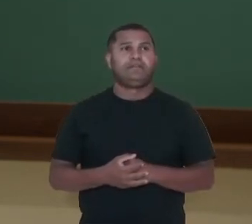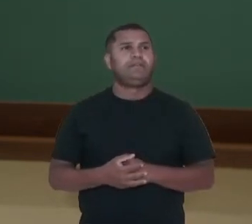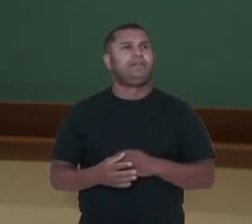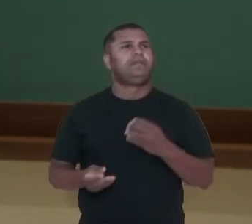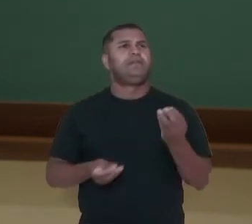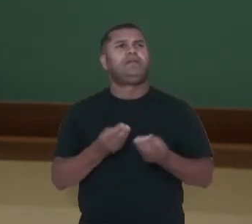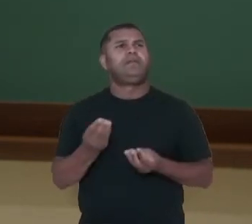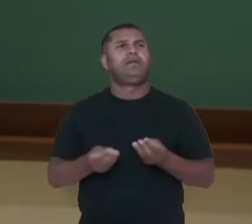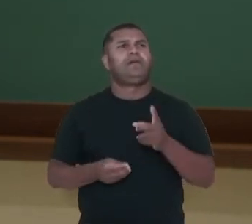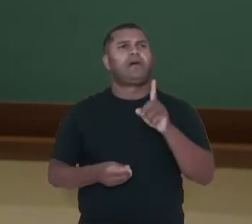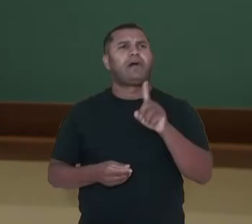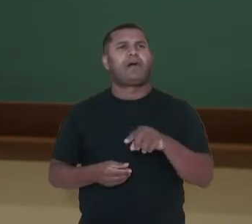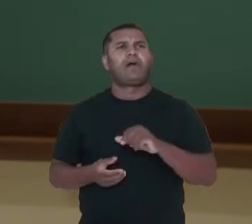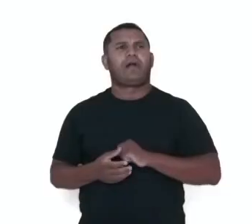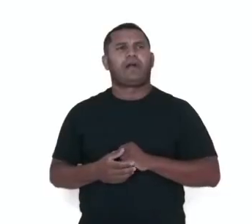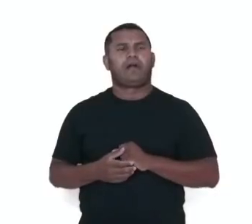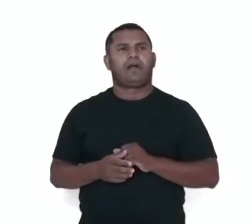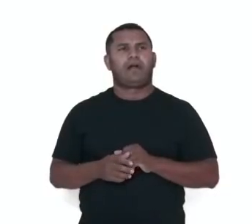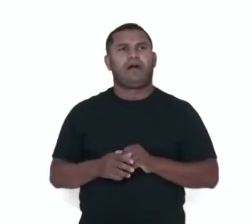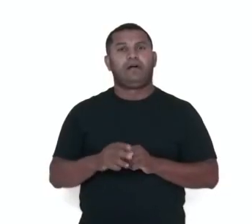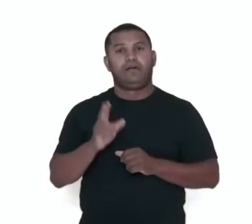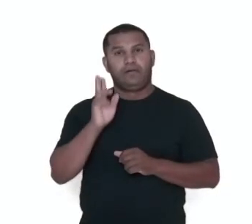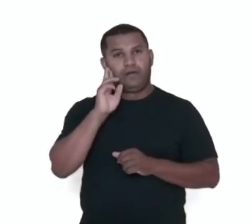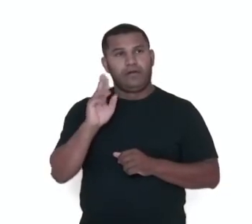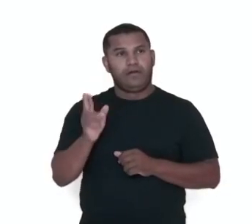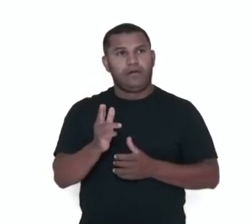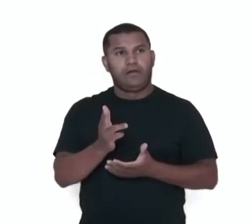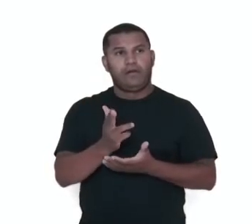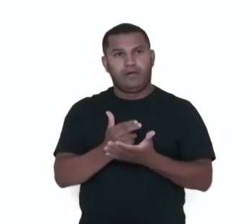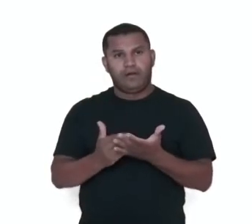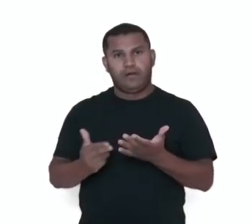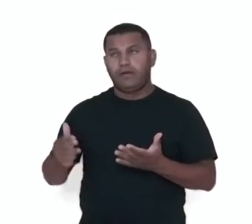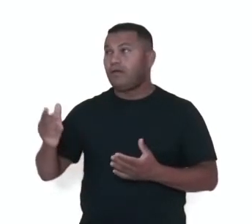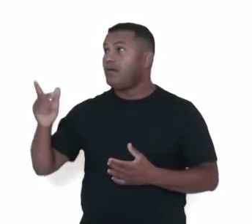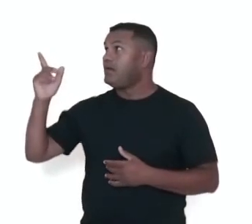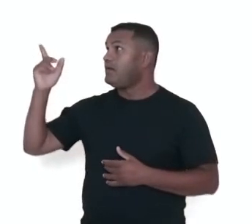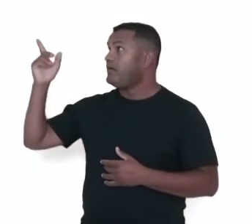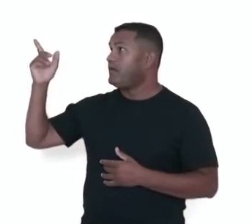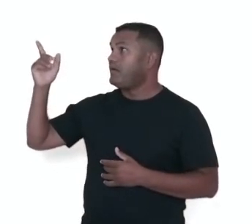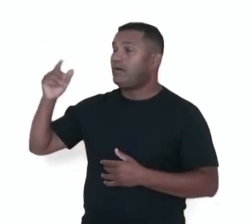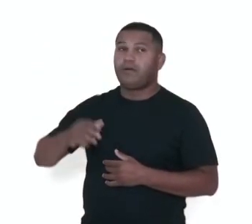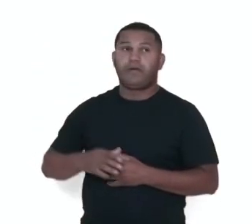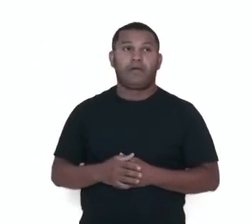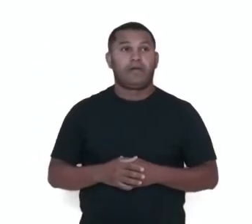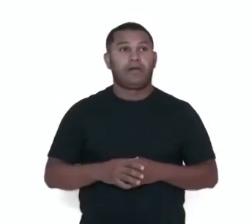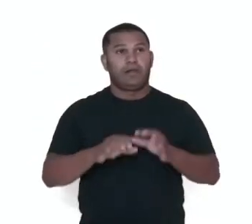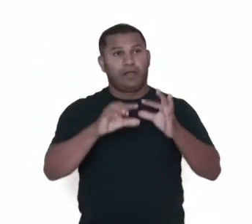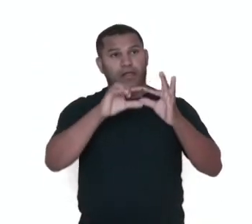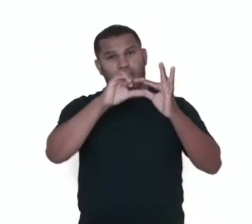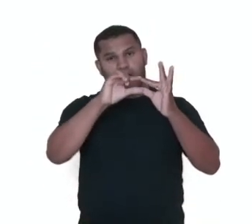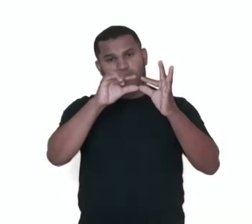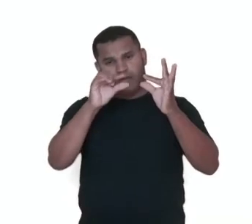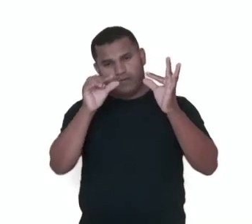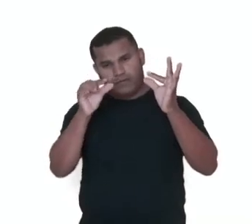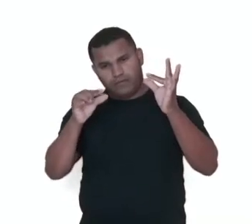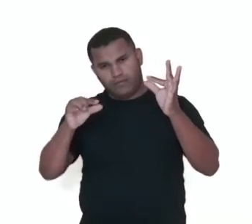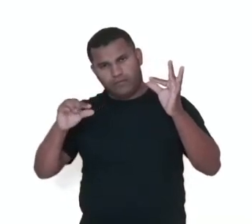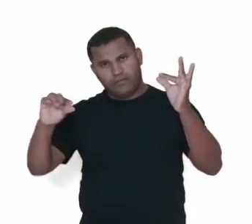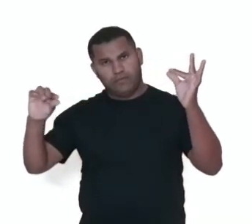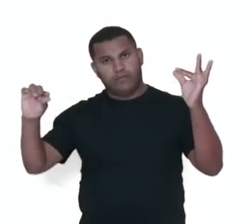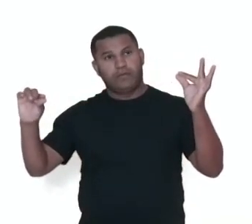é o corpo deles? Cilíndrico, alongado, apresenta uma